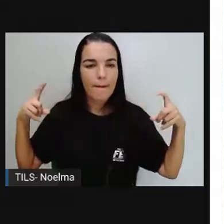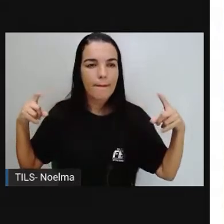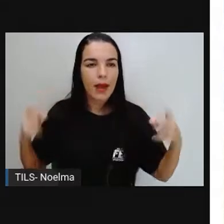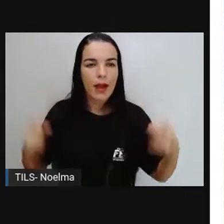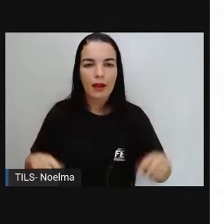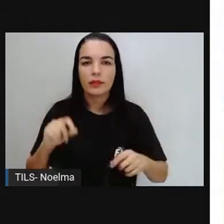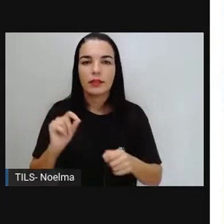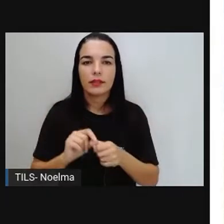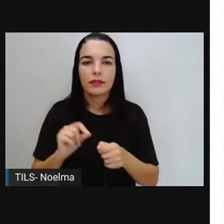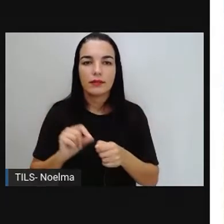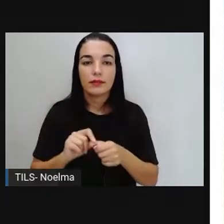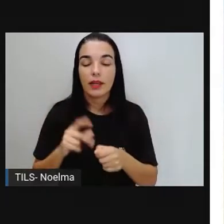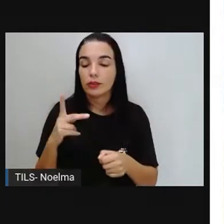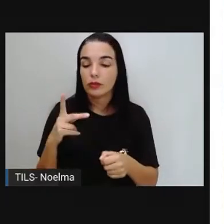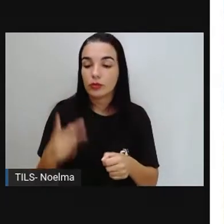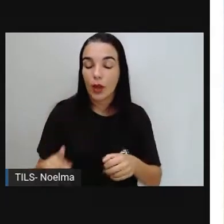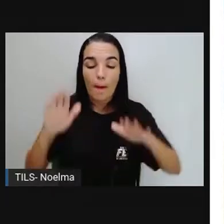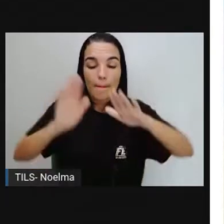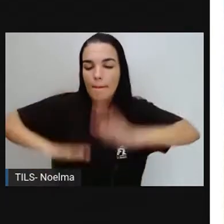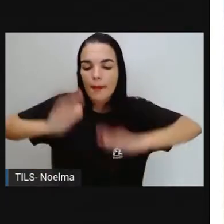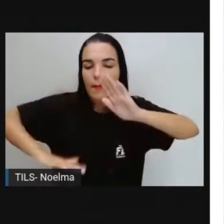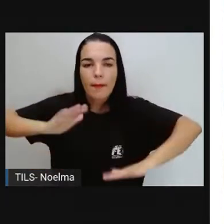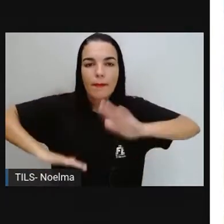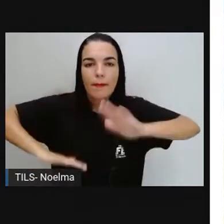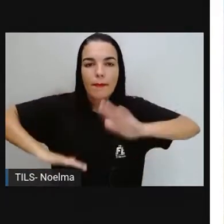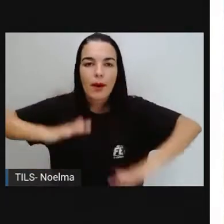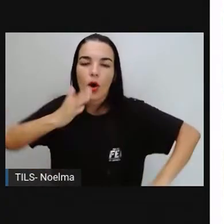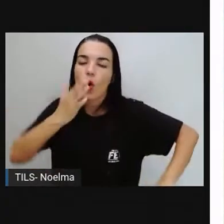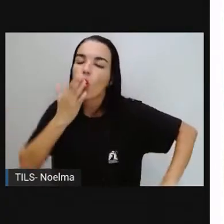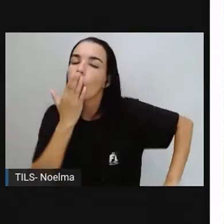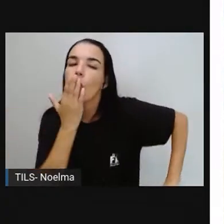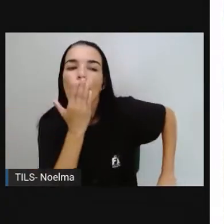e faz o seu barulho.